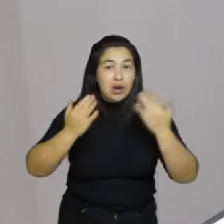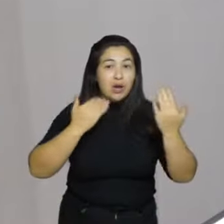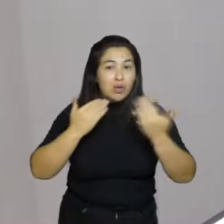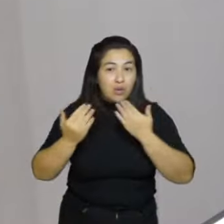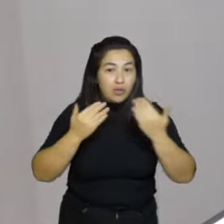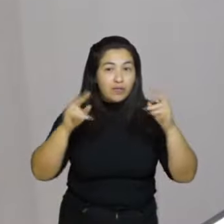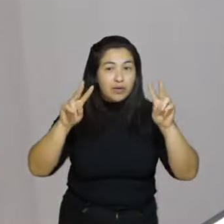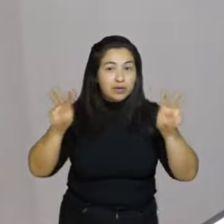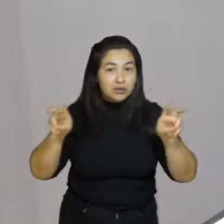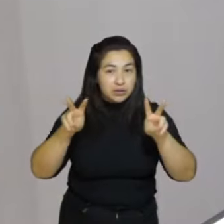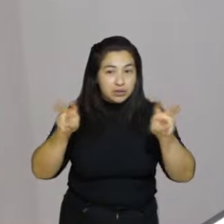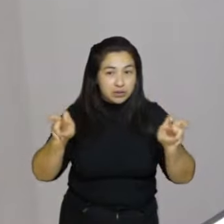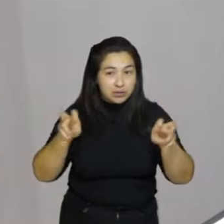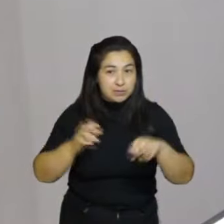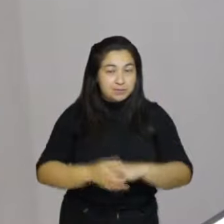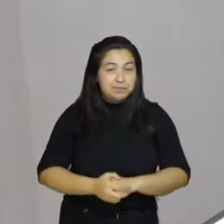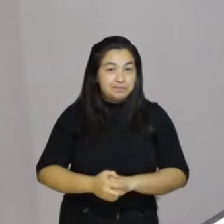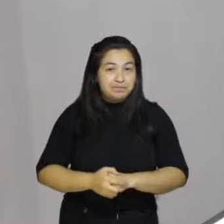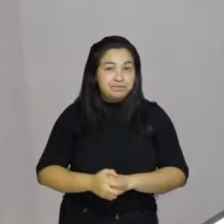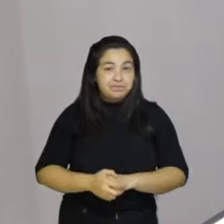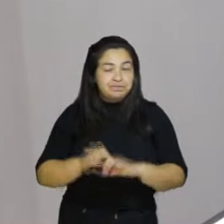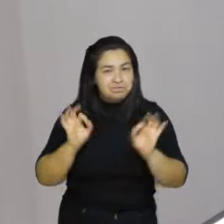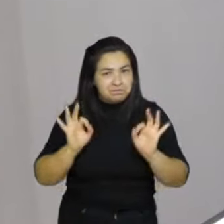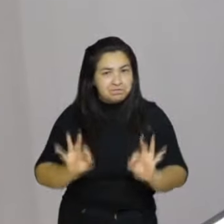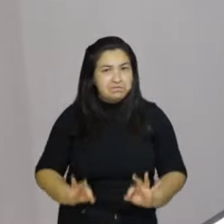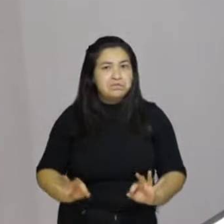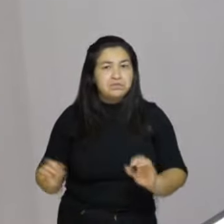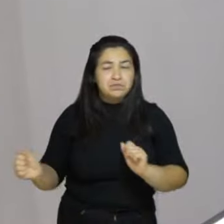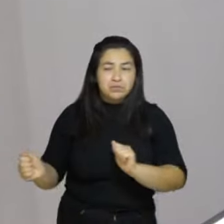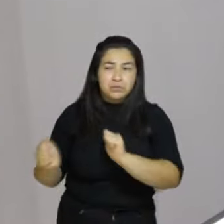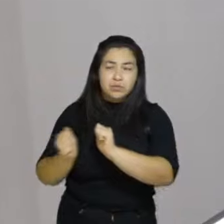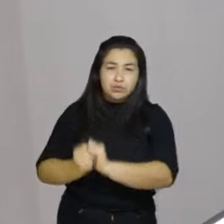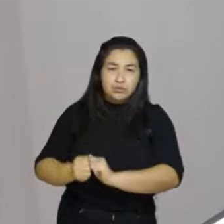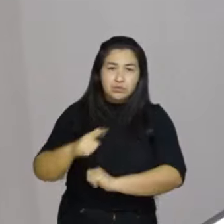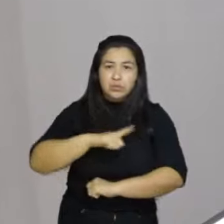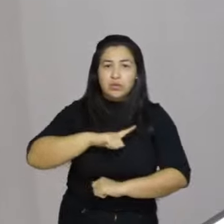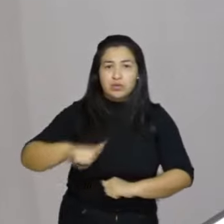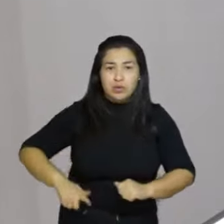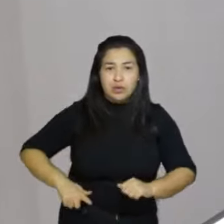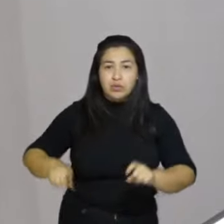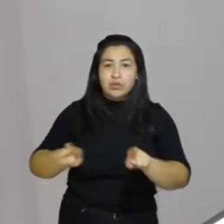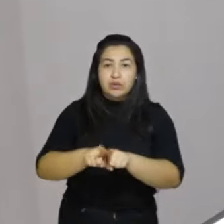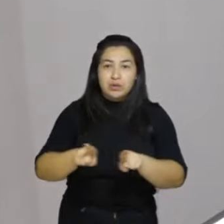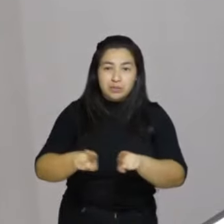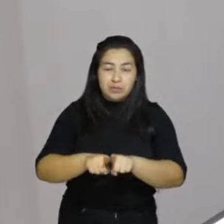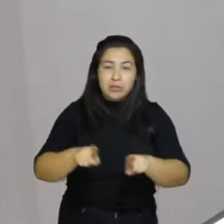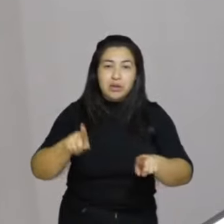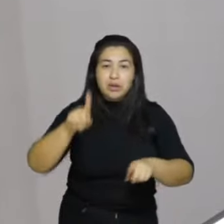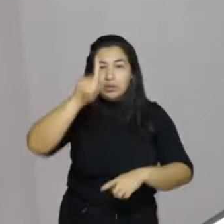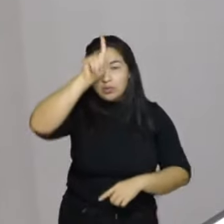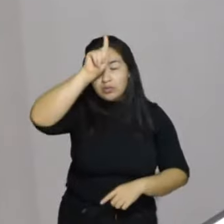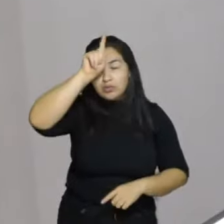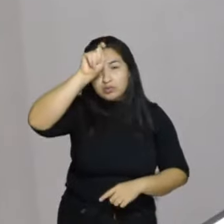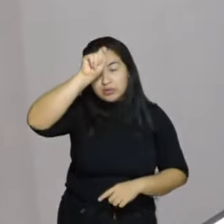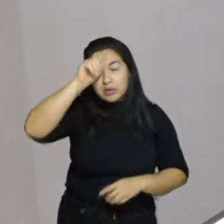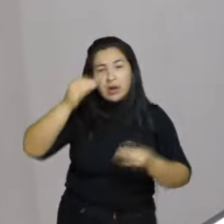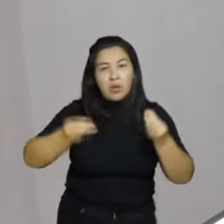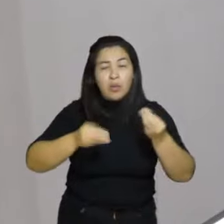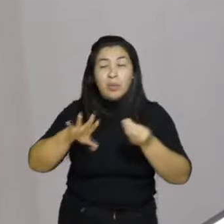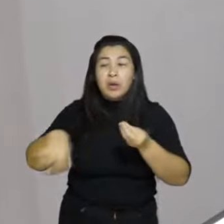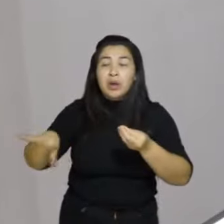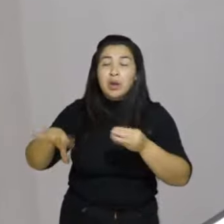assunto com certeza nós estaremos junto com o governador e também com o hospital tratando aí do corpo técnico corpo